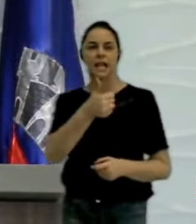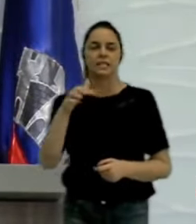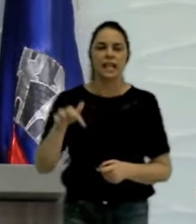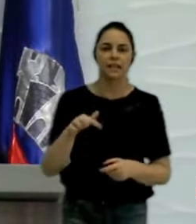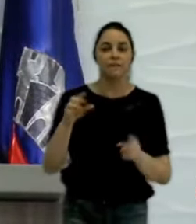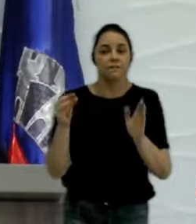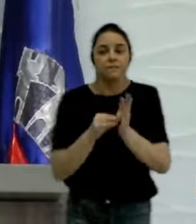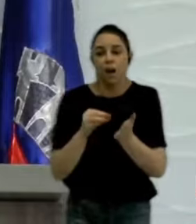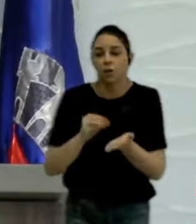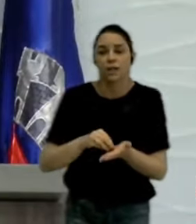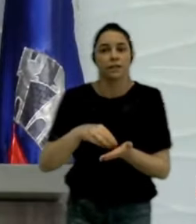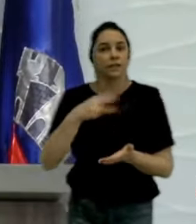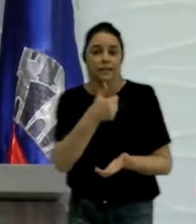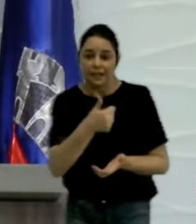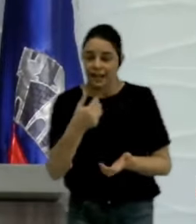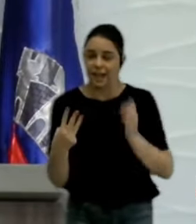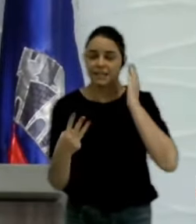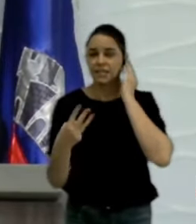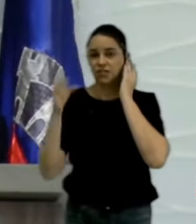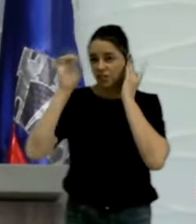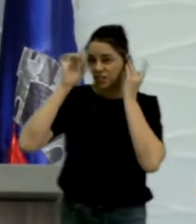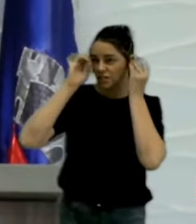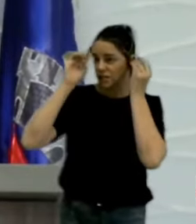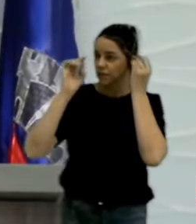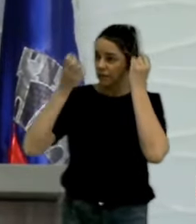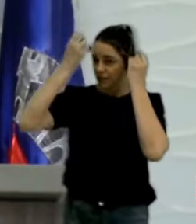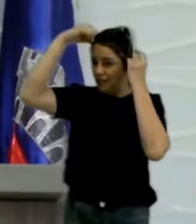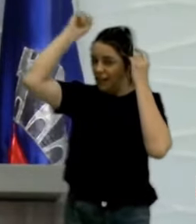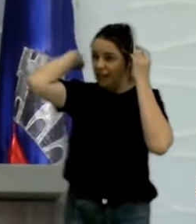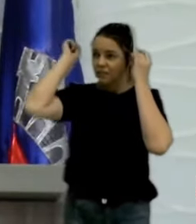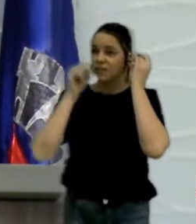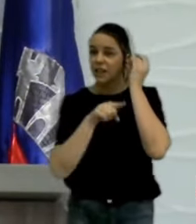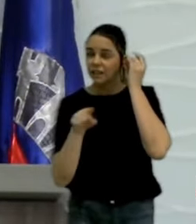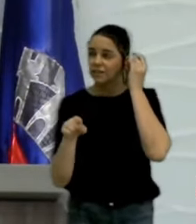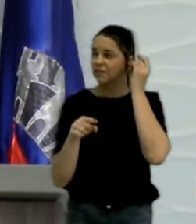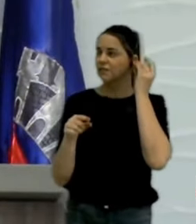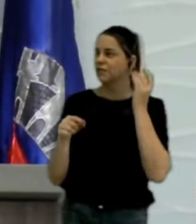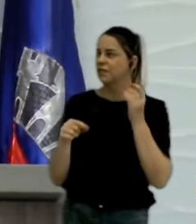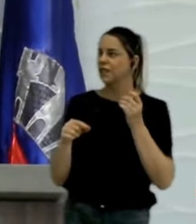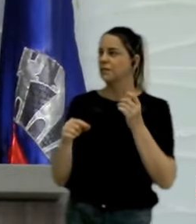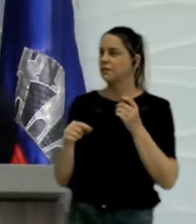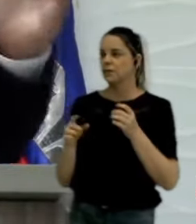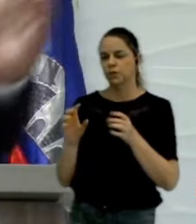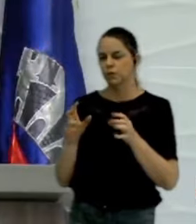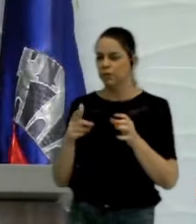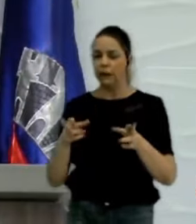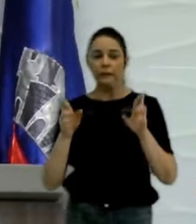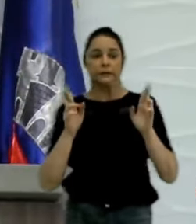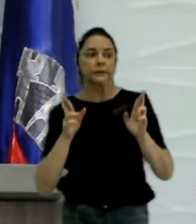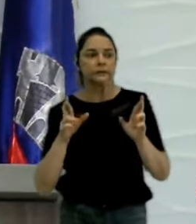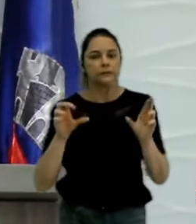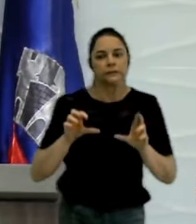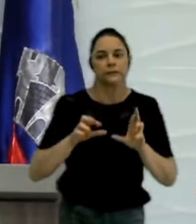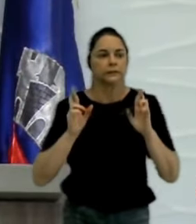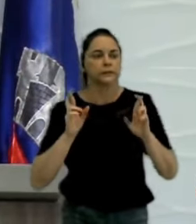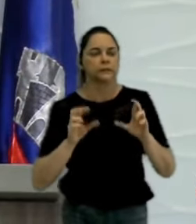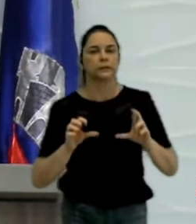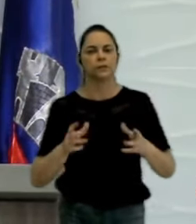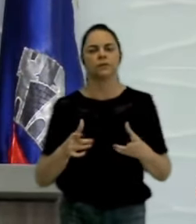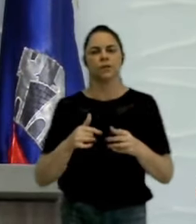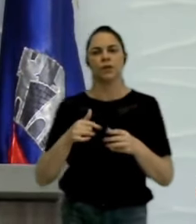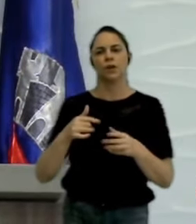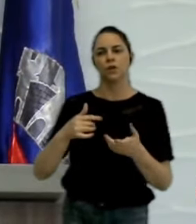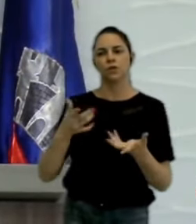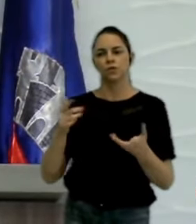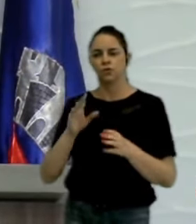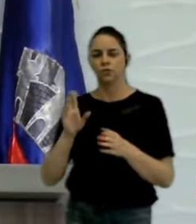dias. Colega Cid Clay, você tanto que fala, parece ser torce contra, né, colega Cid Clay? Essa gestão que tanto